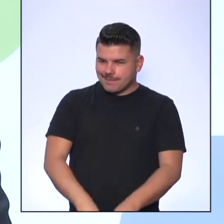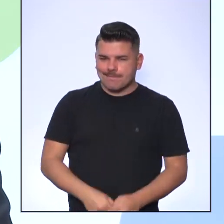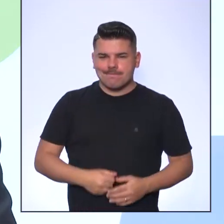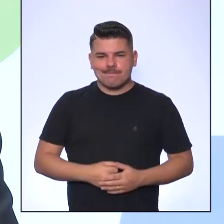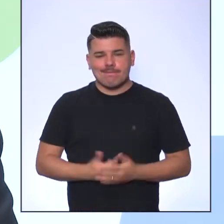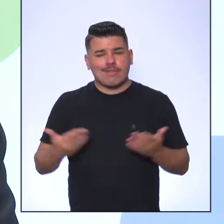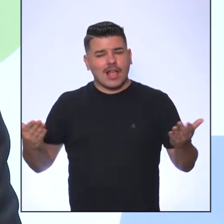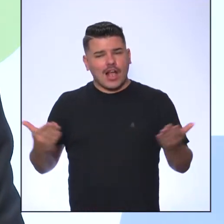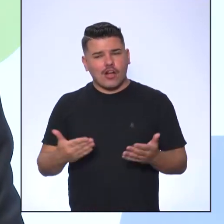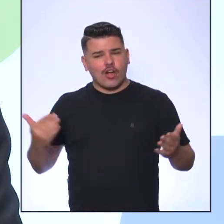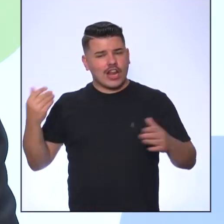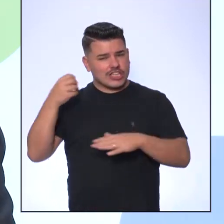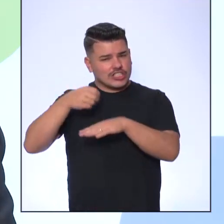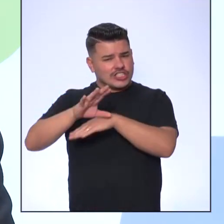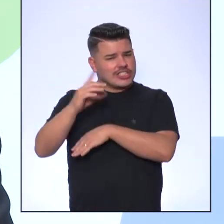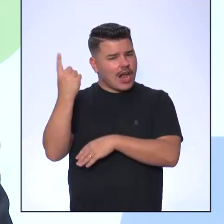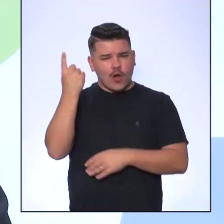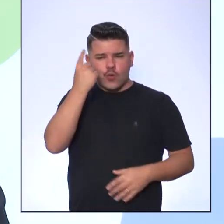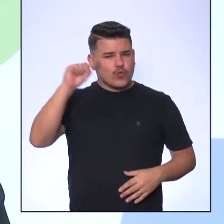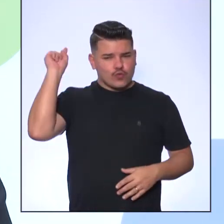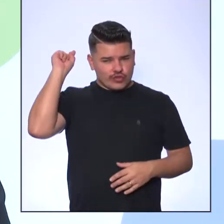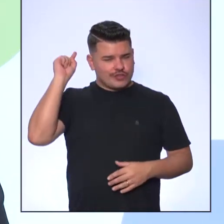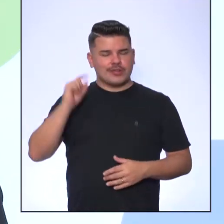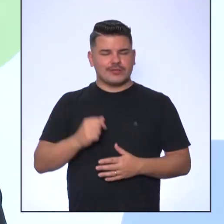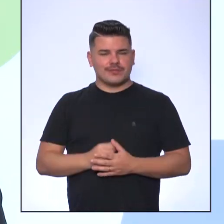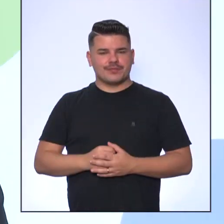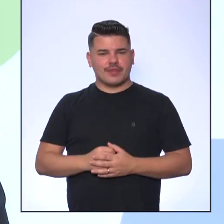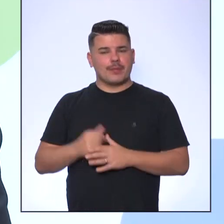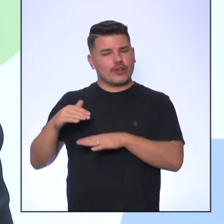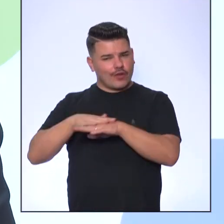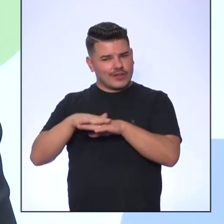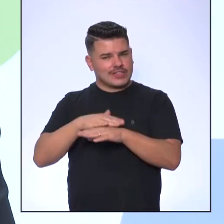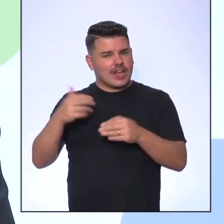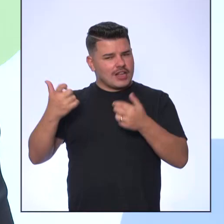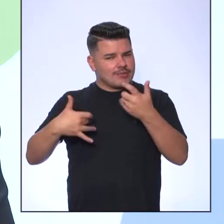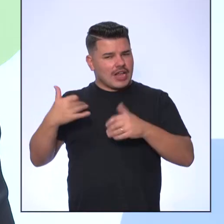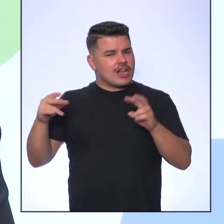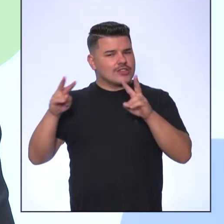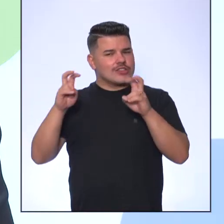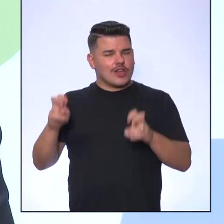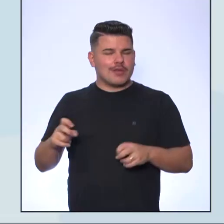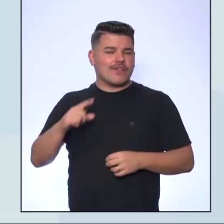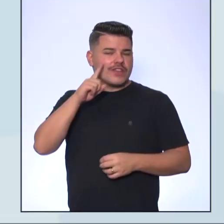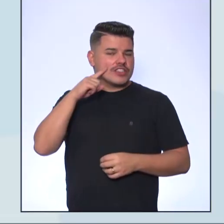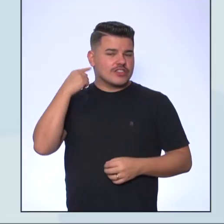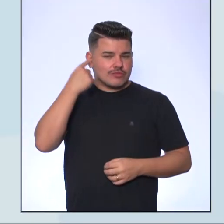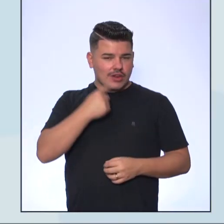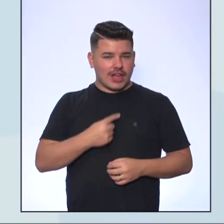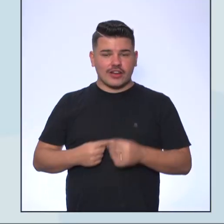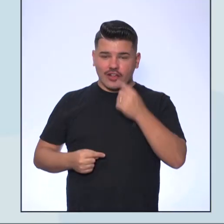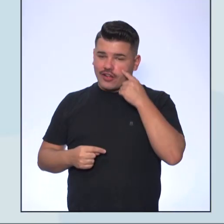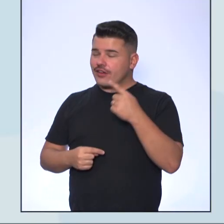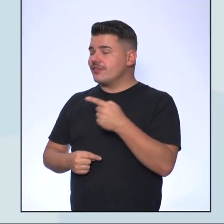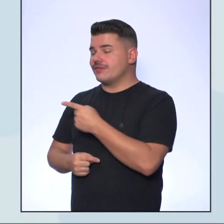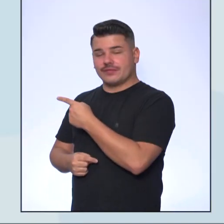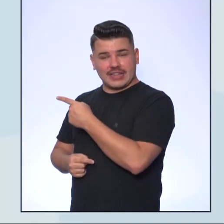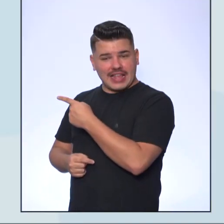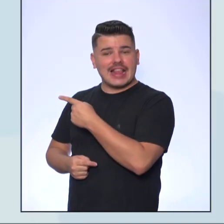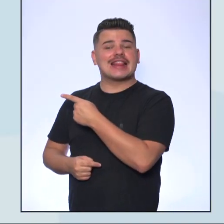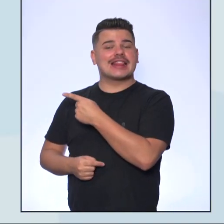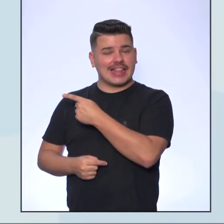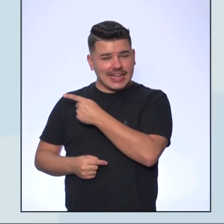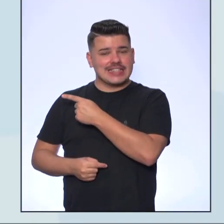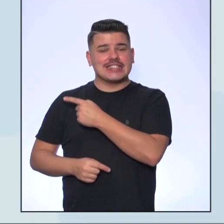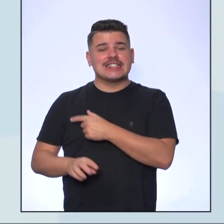uma última dica, antes de passar para o Cláudio falarmos aqui um pouquinho dos outros vestibulares, pode colocar no ar? Existe uma plataforma